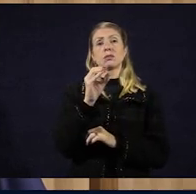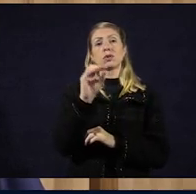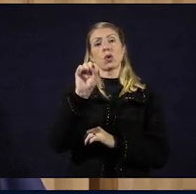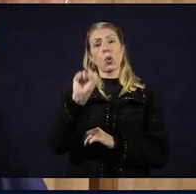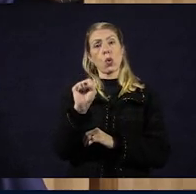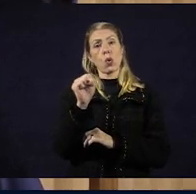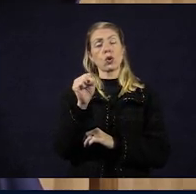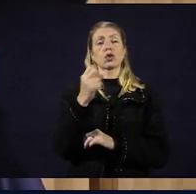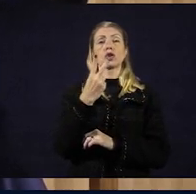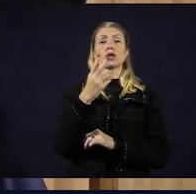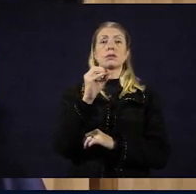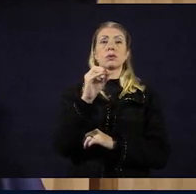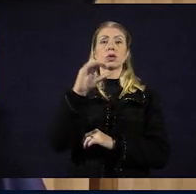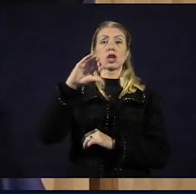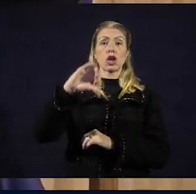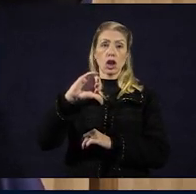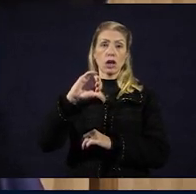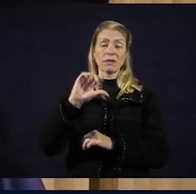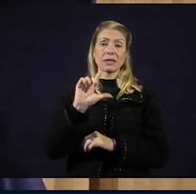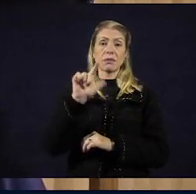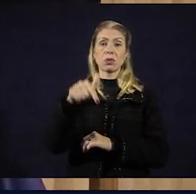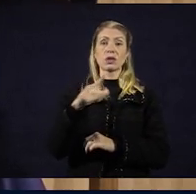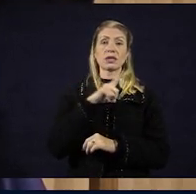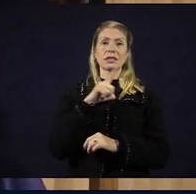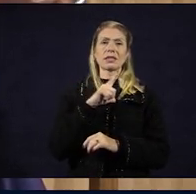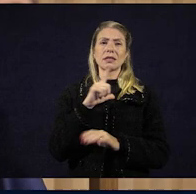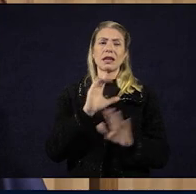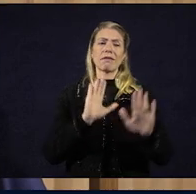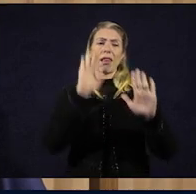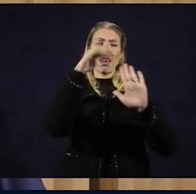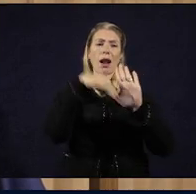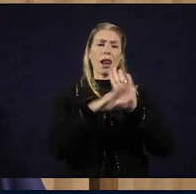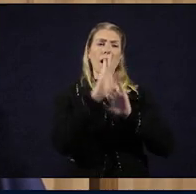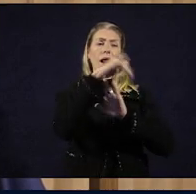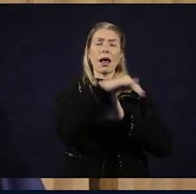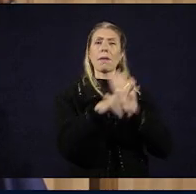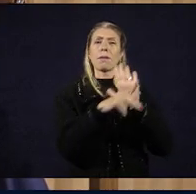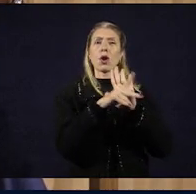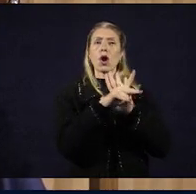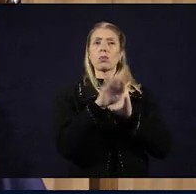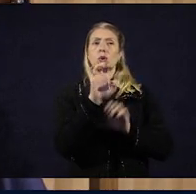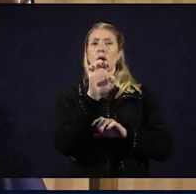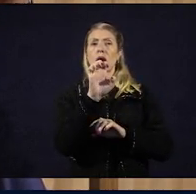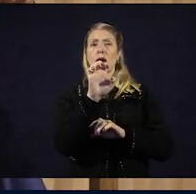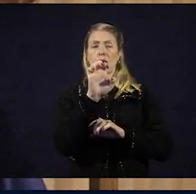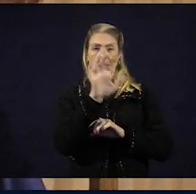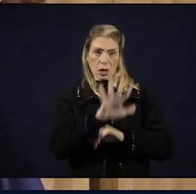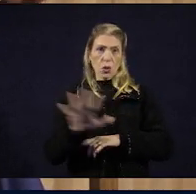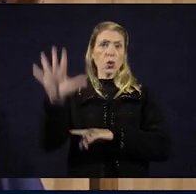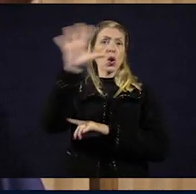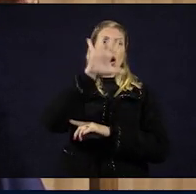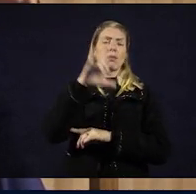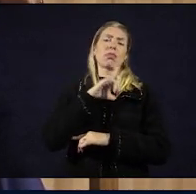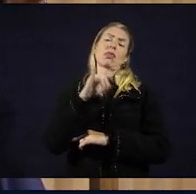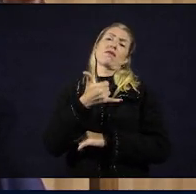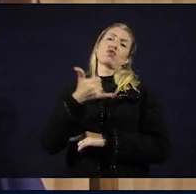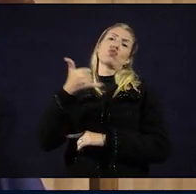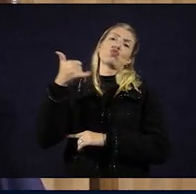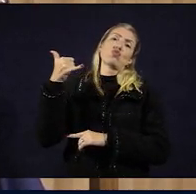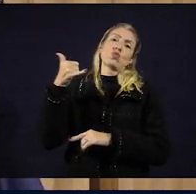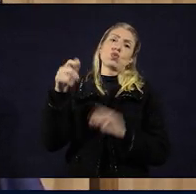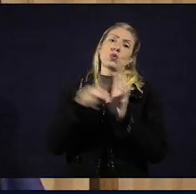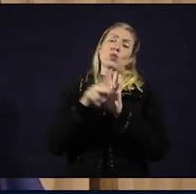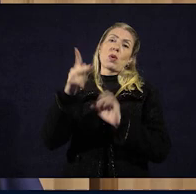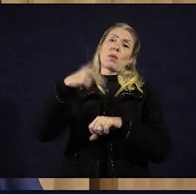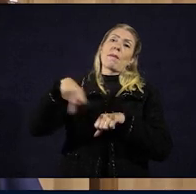que depois teve a sua onda europeia em 2011/2012 é isso puxou as taxas de juros dos